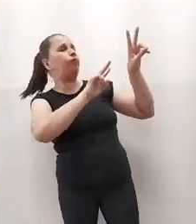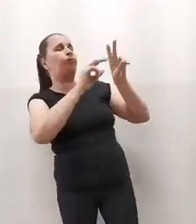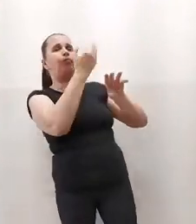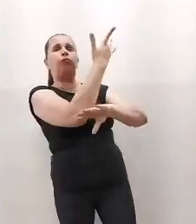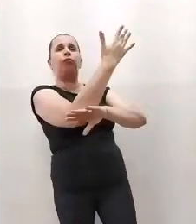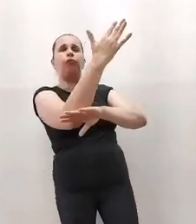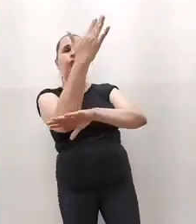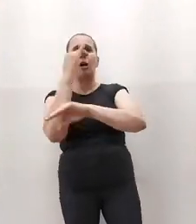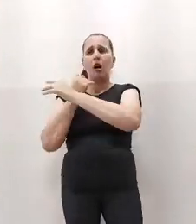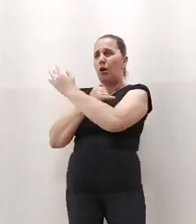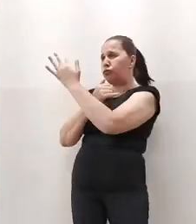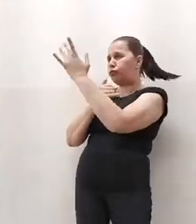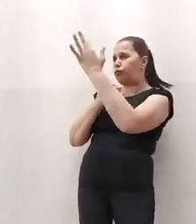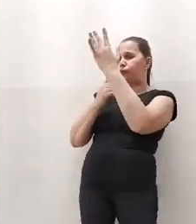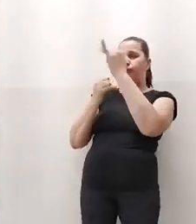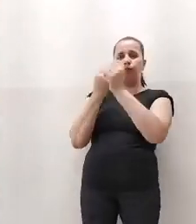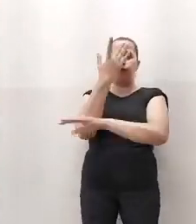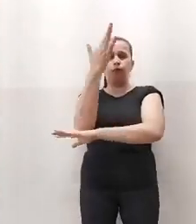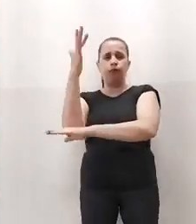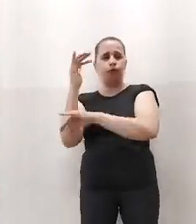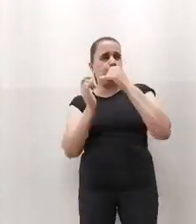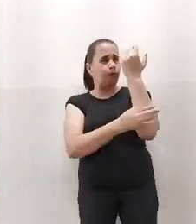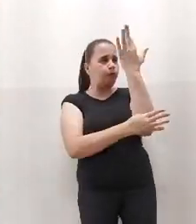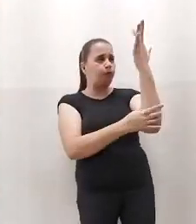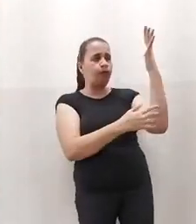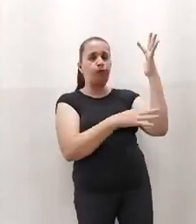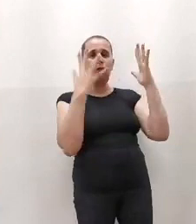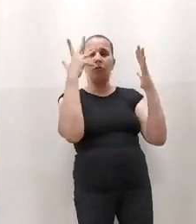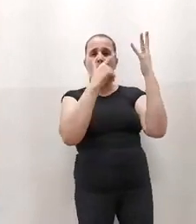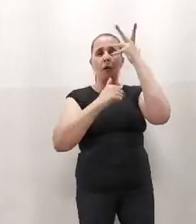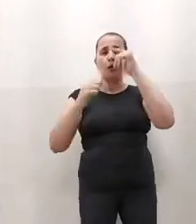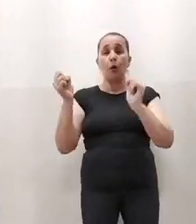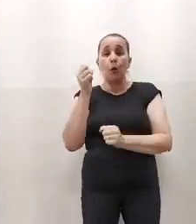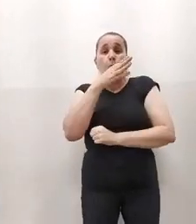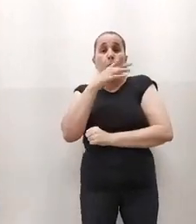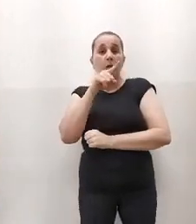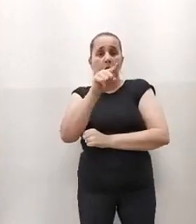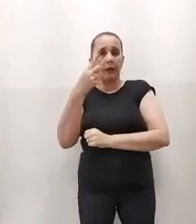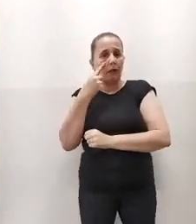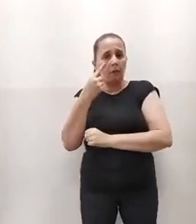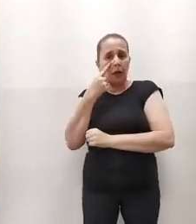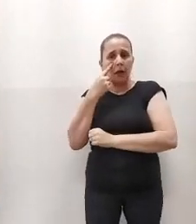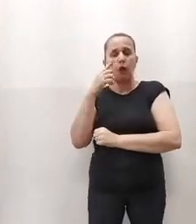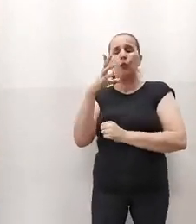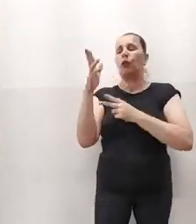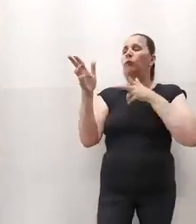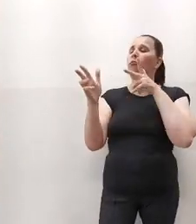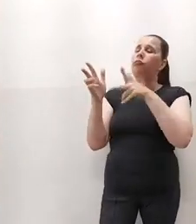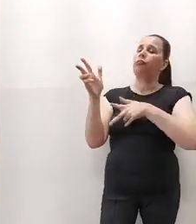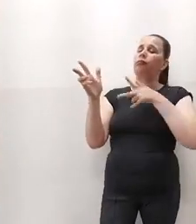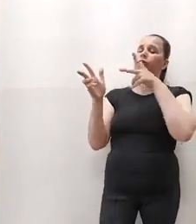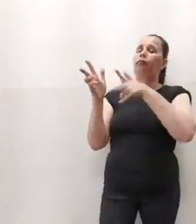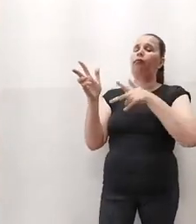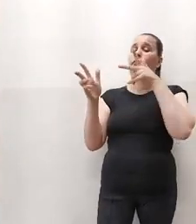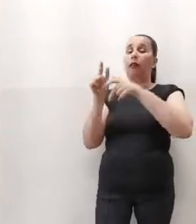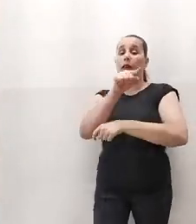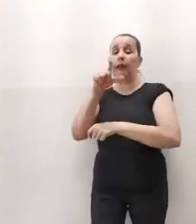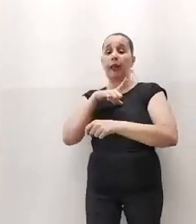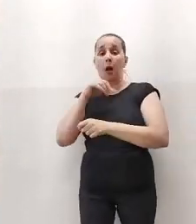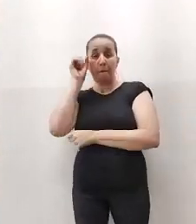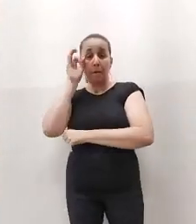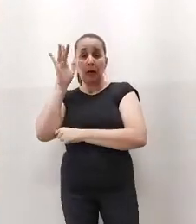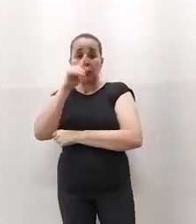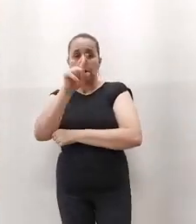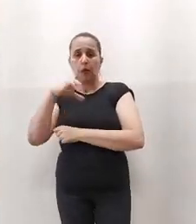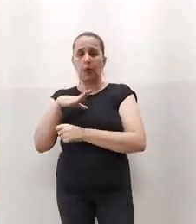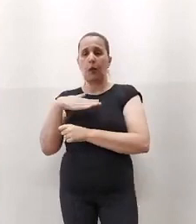paisagem passando diante dos seus olhos, coisas maravilhosas e novas, e você está seguindo esse trem. Imagine que do